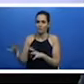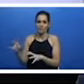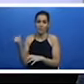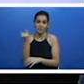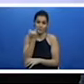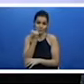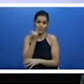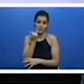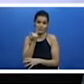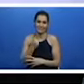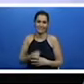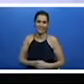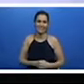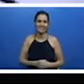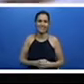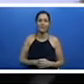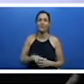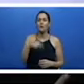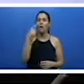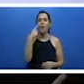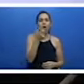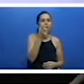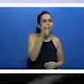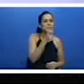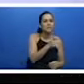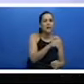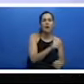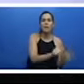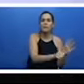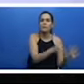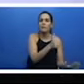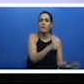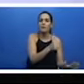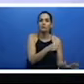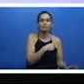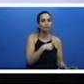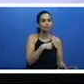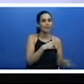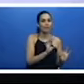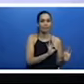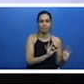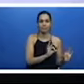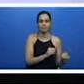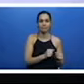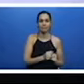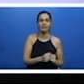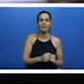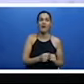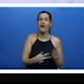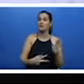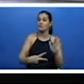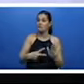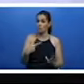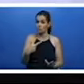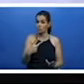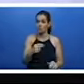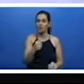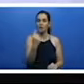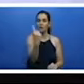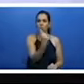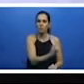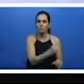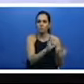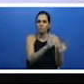Bom, como vocês observem, a primeira não tem nenhuma. A segunda tem uma corda.